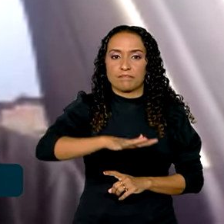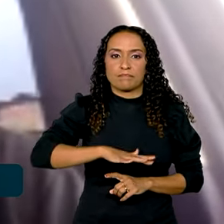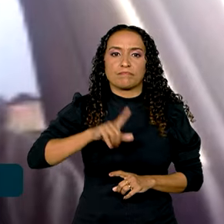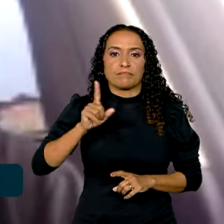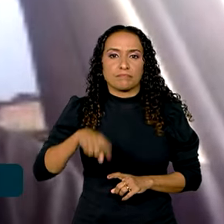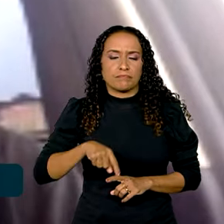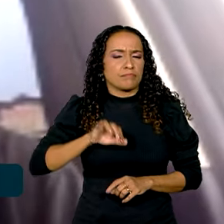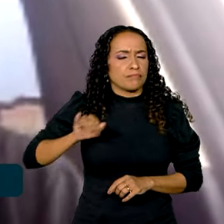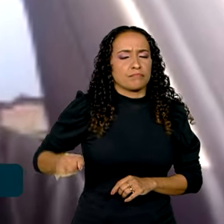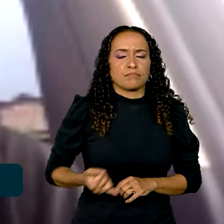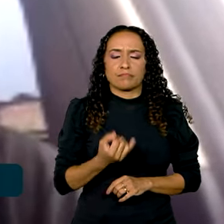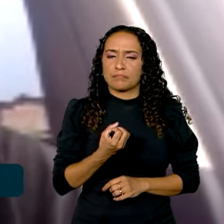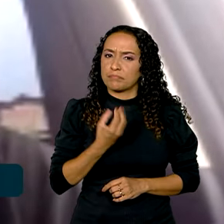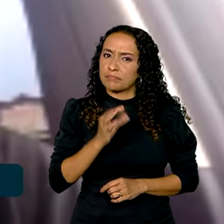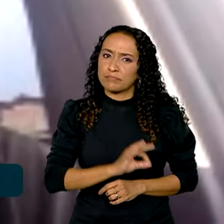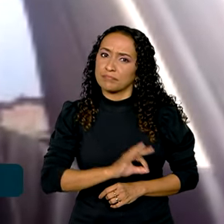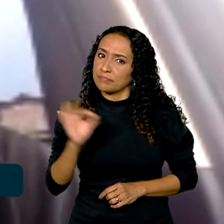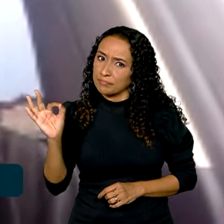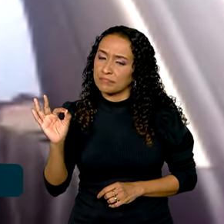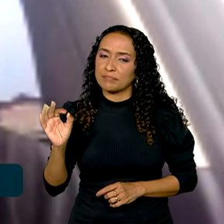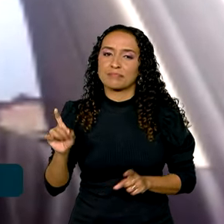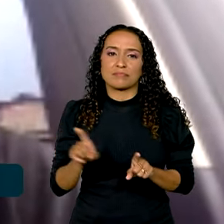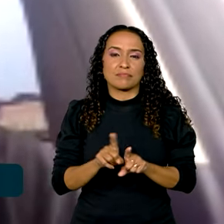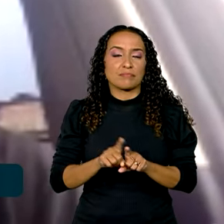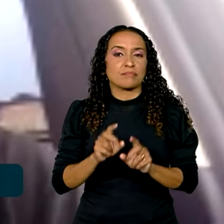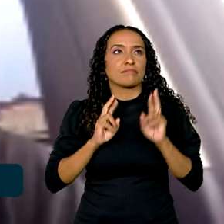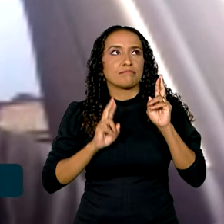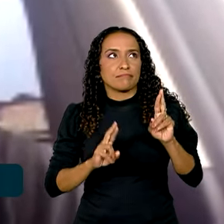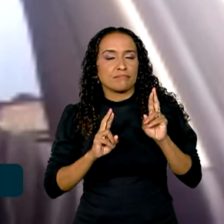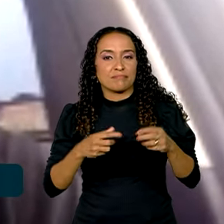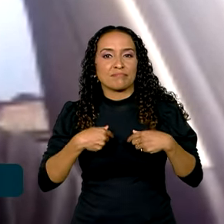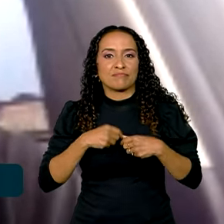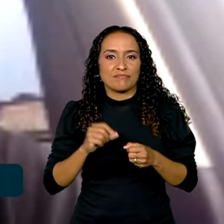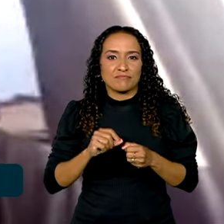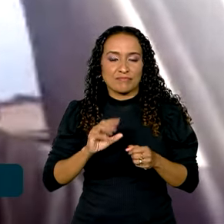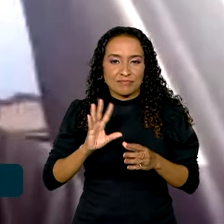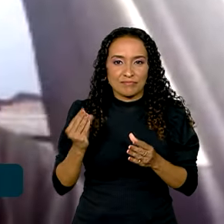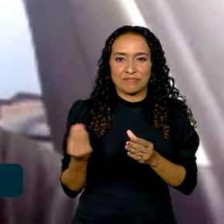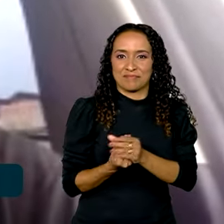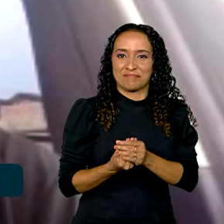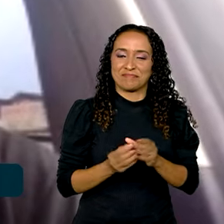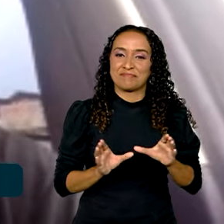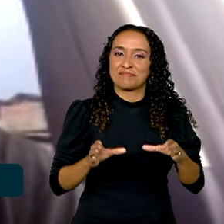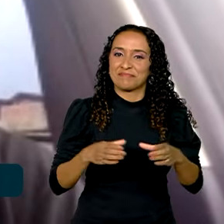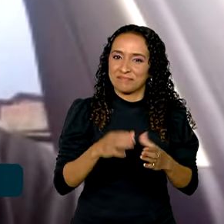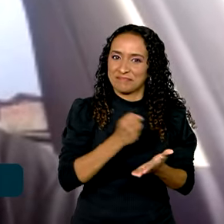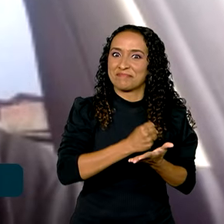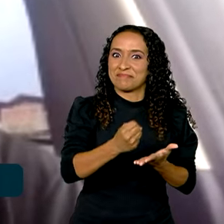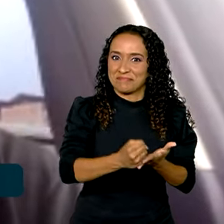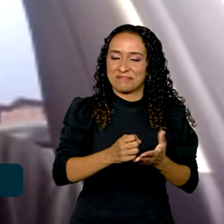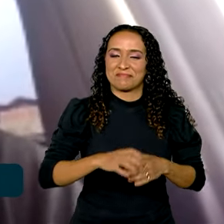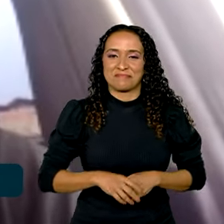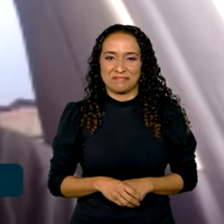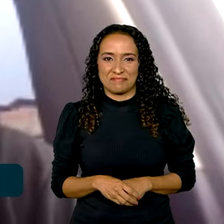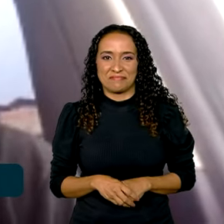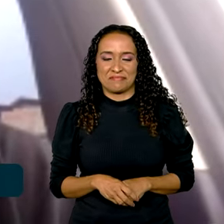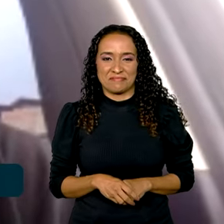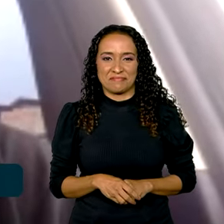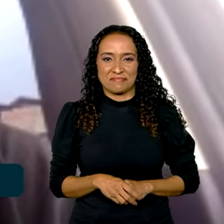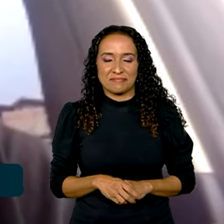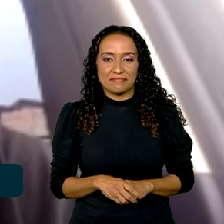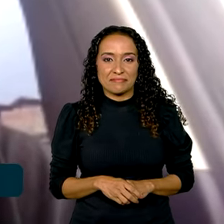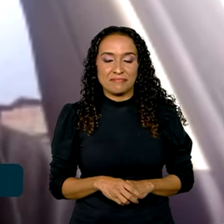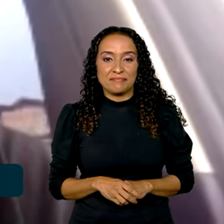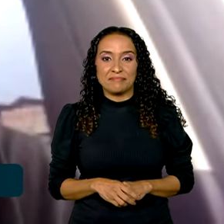boa oportunidade para mim. E ainda bem que eu fiz parte dessa galera aí que foi contratada, né?